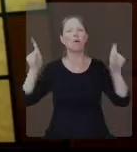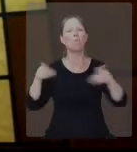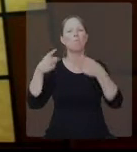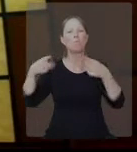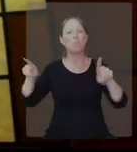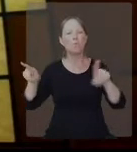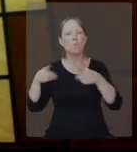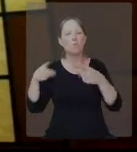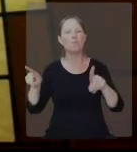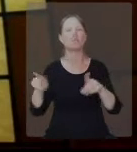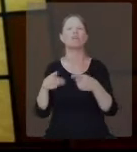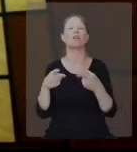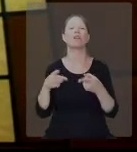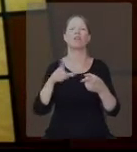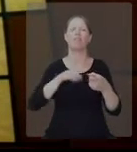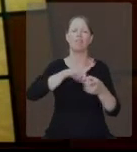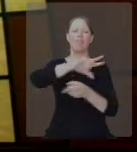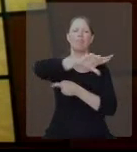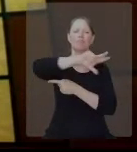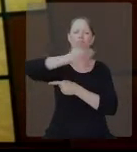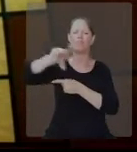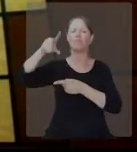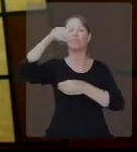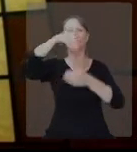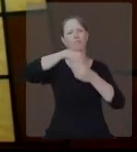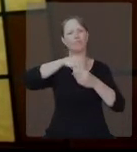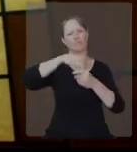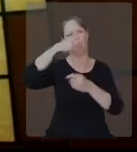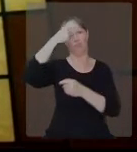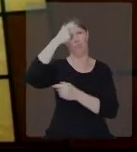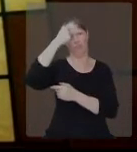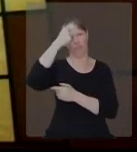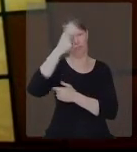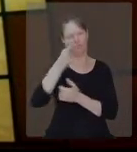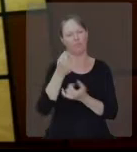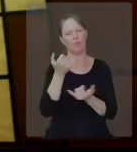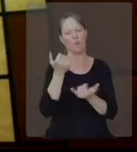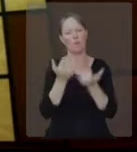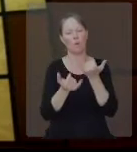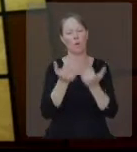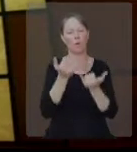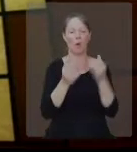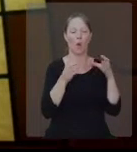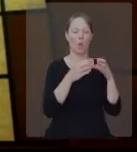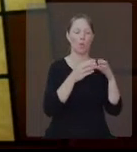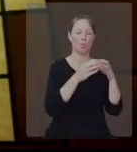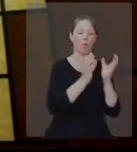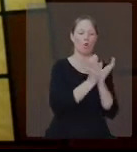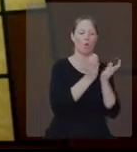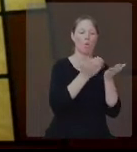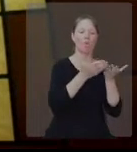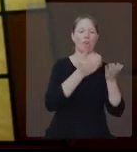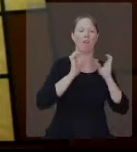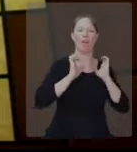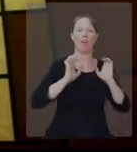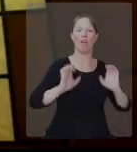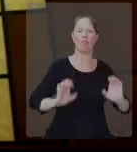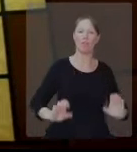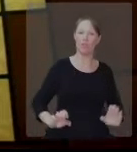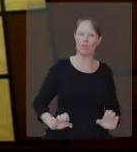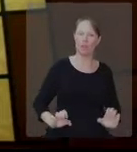as atuações da pastoral dentro da universidade, como por exemplo o comitê de ética